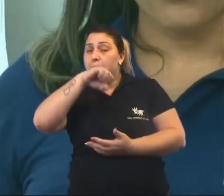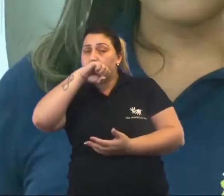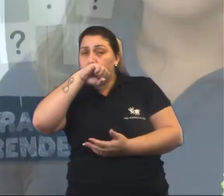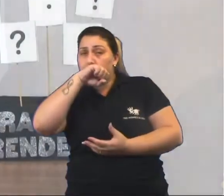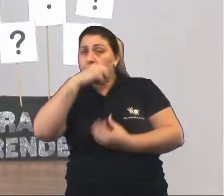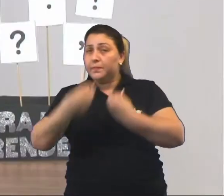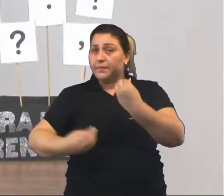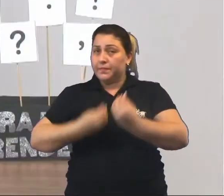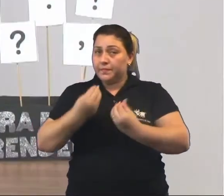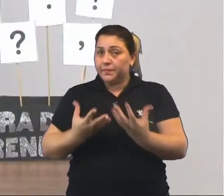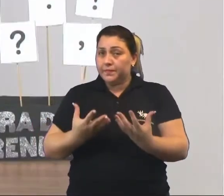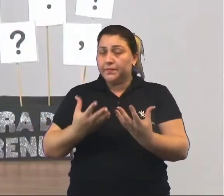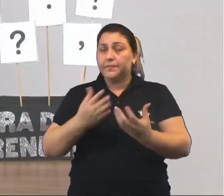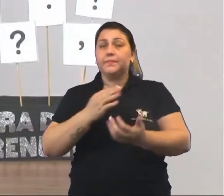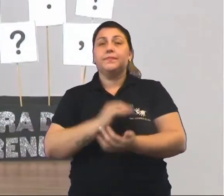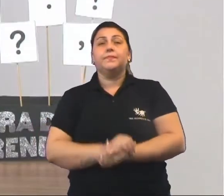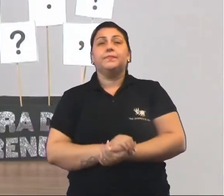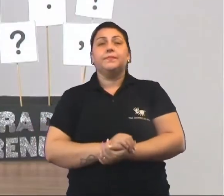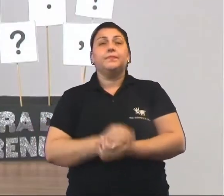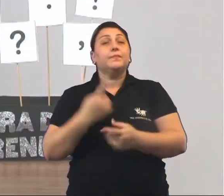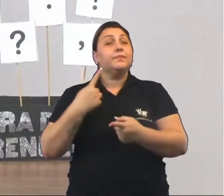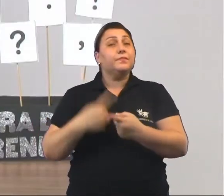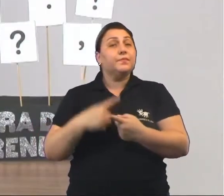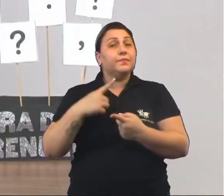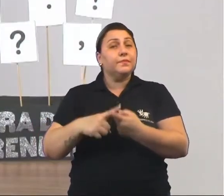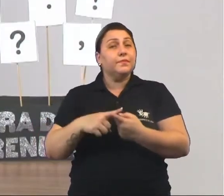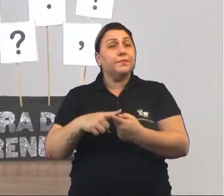estava como? Por que esse